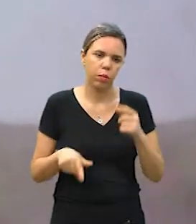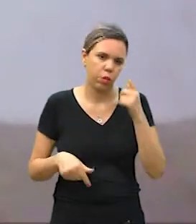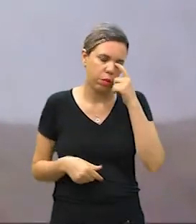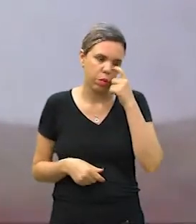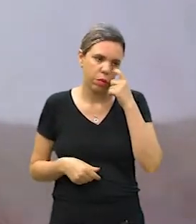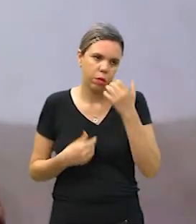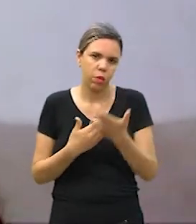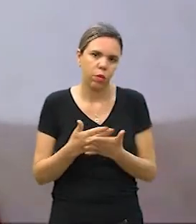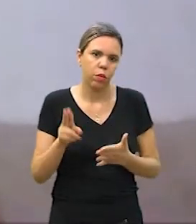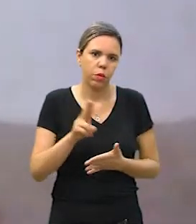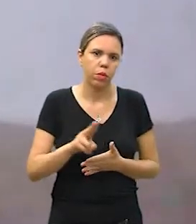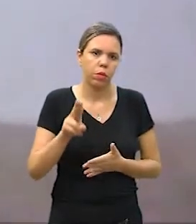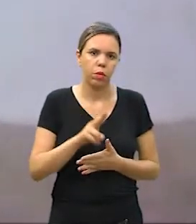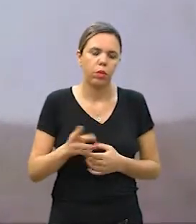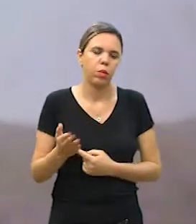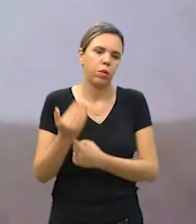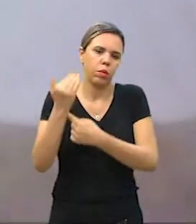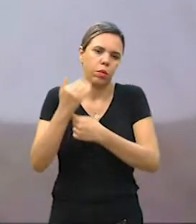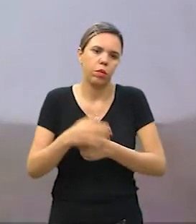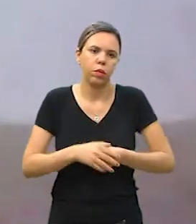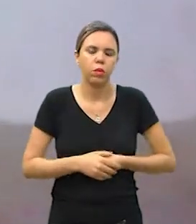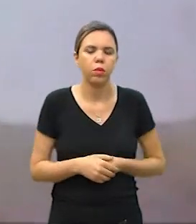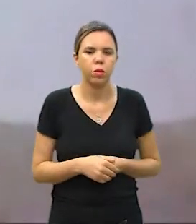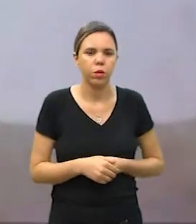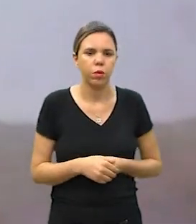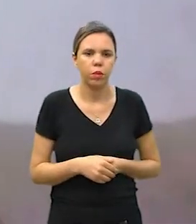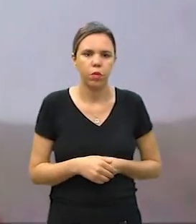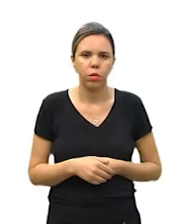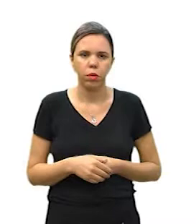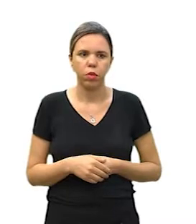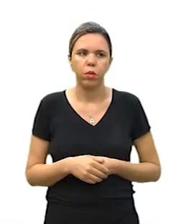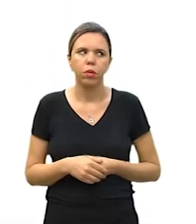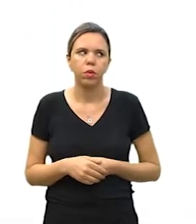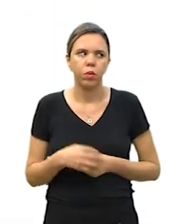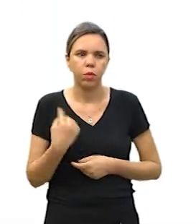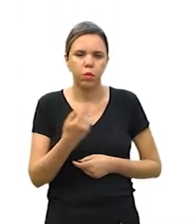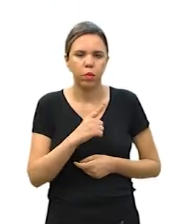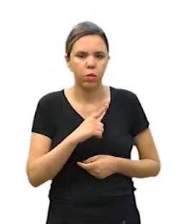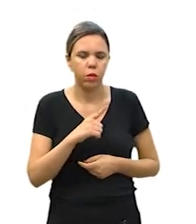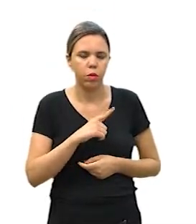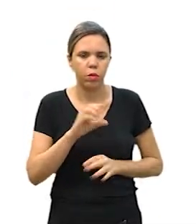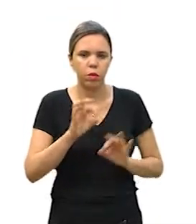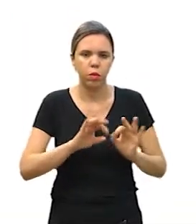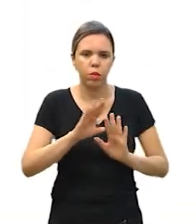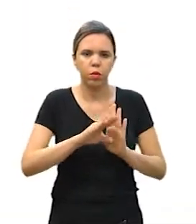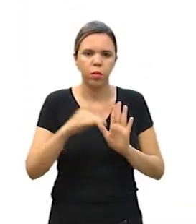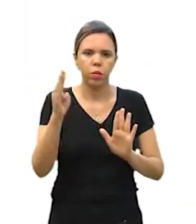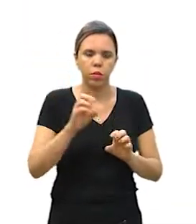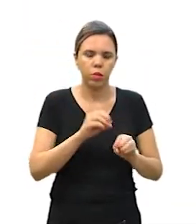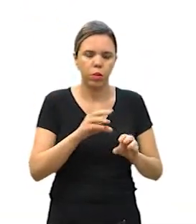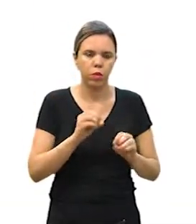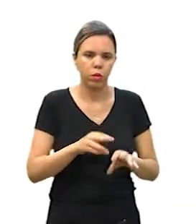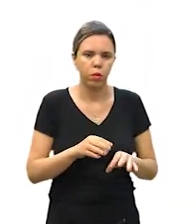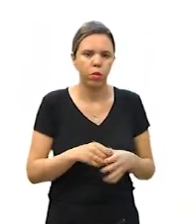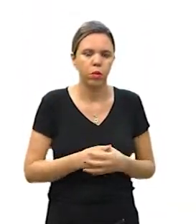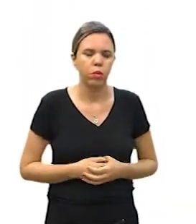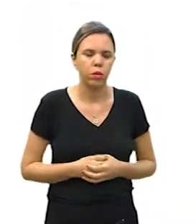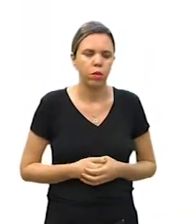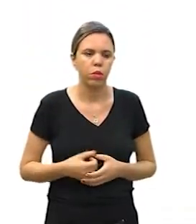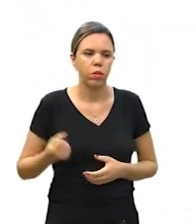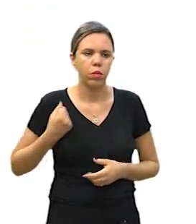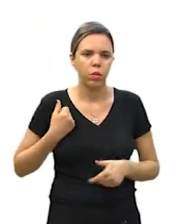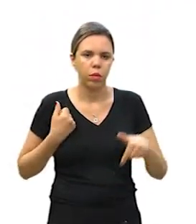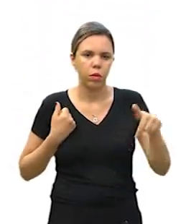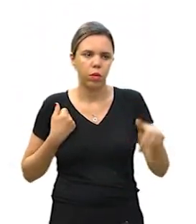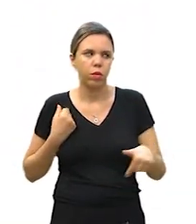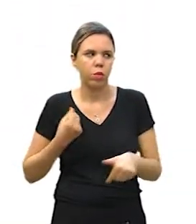questão. Começamos a usar as tecnologias, né? Mas a gente tem lá no Plano Nacional de Educação, na meta